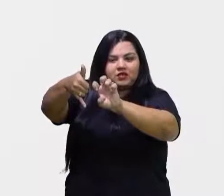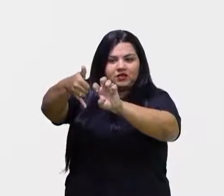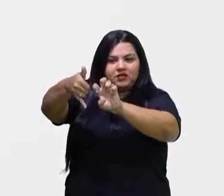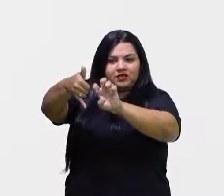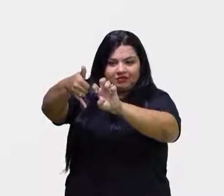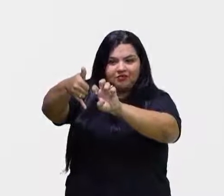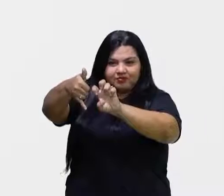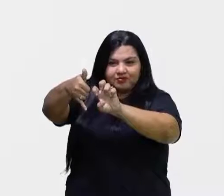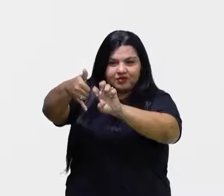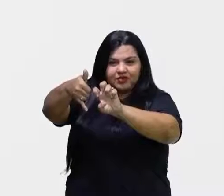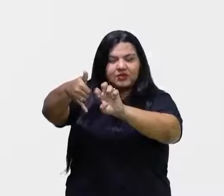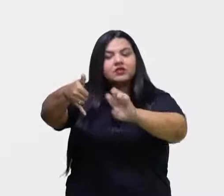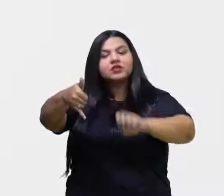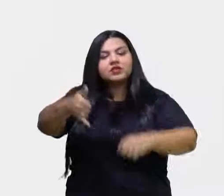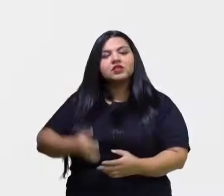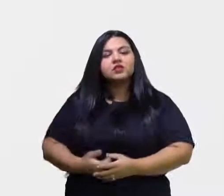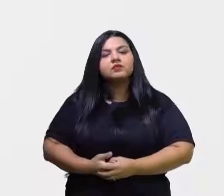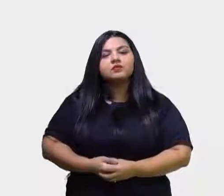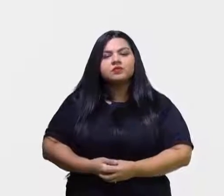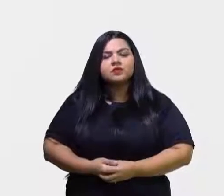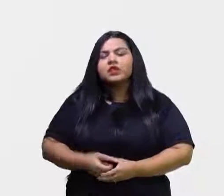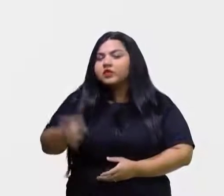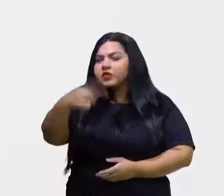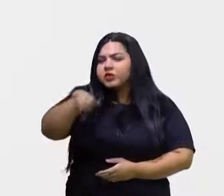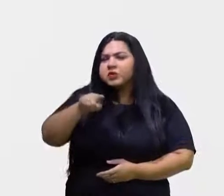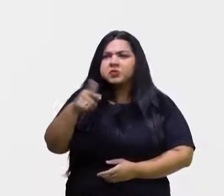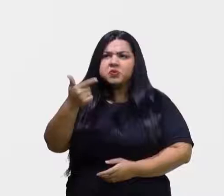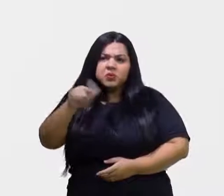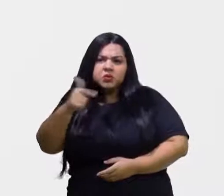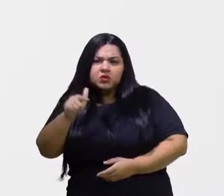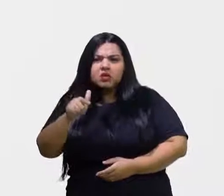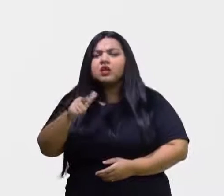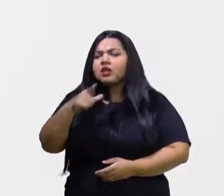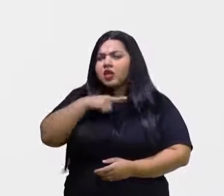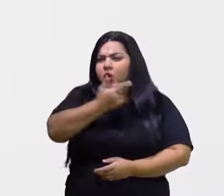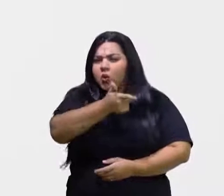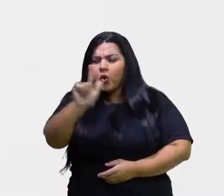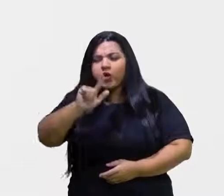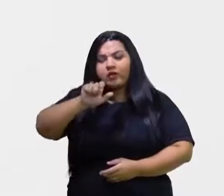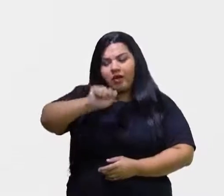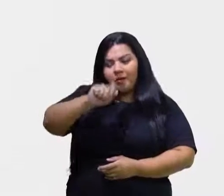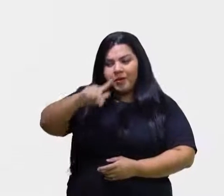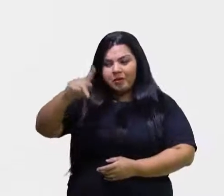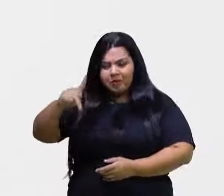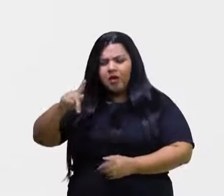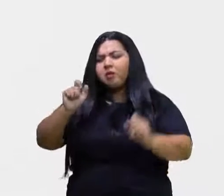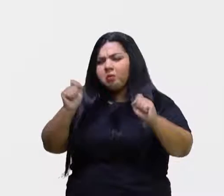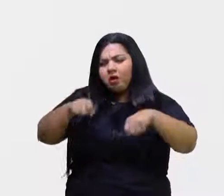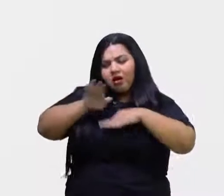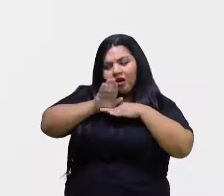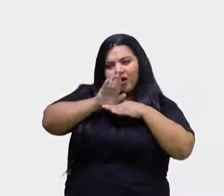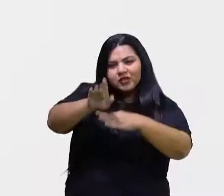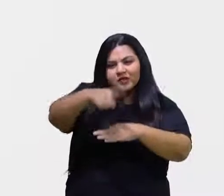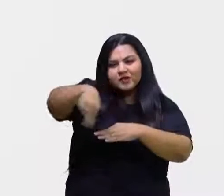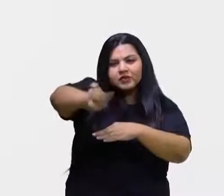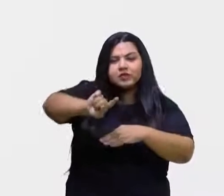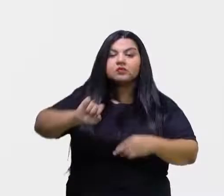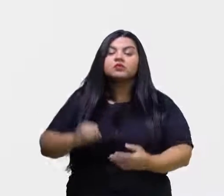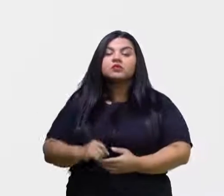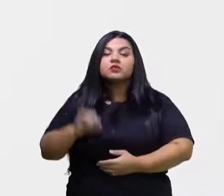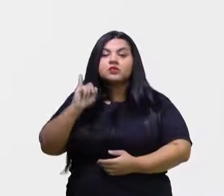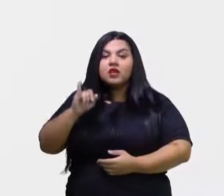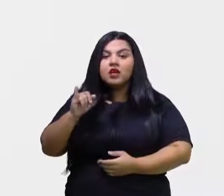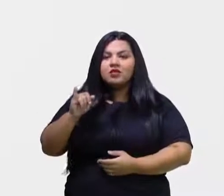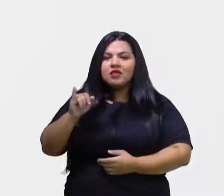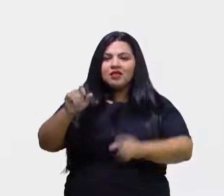fazer a leitura, né, desse código. Se você não tiver, existem aplicativos que vão lhe ajudar. Então, quando